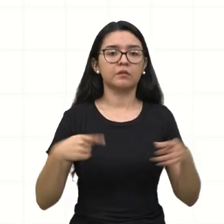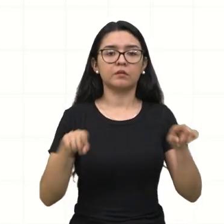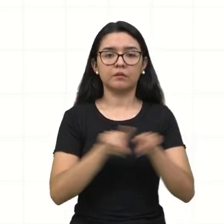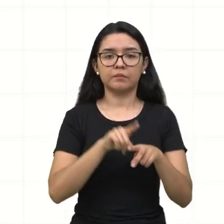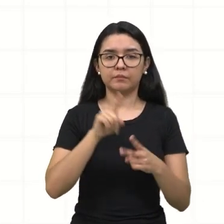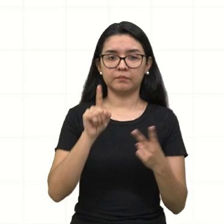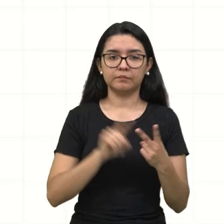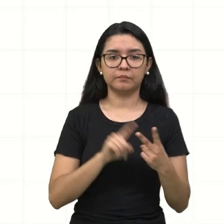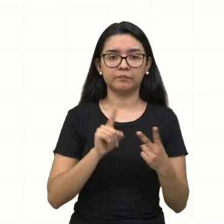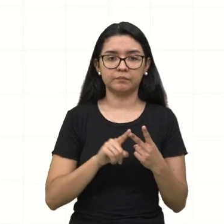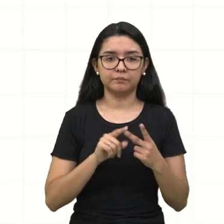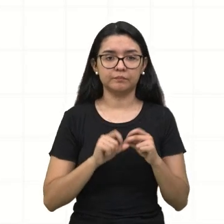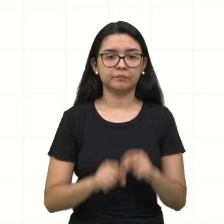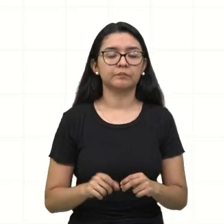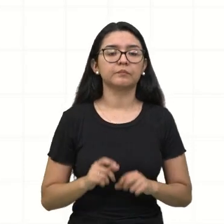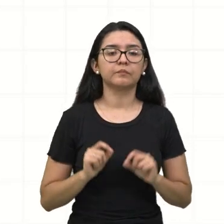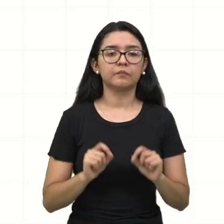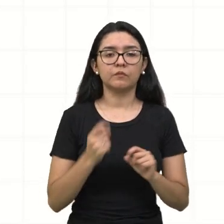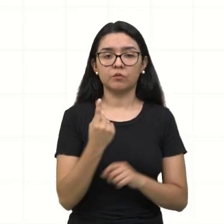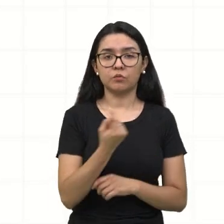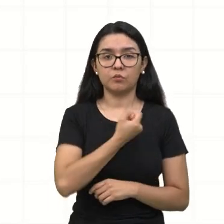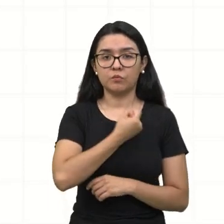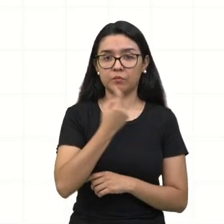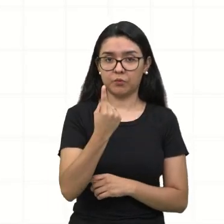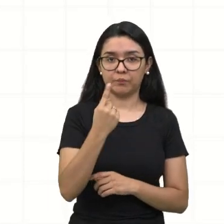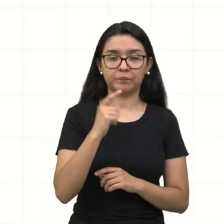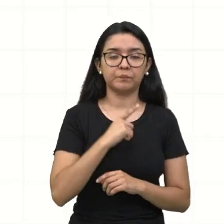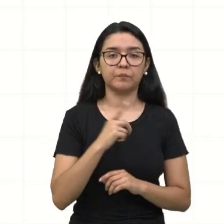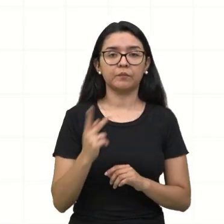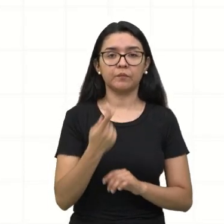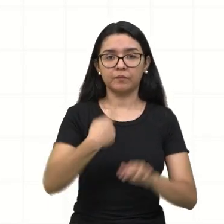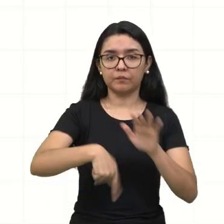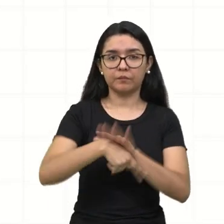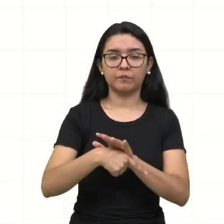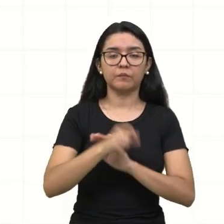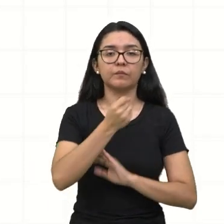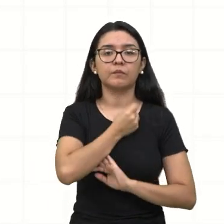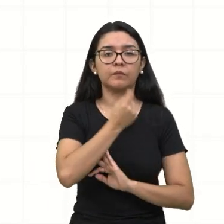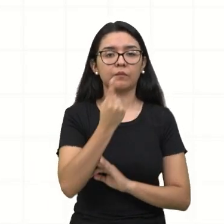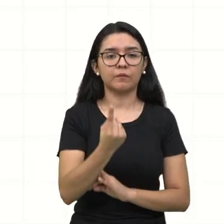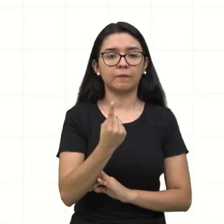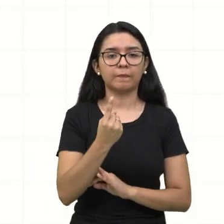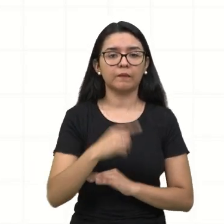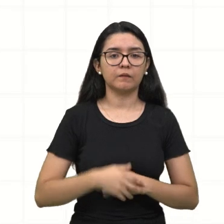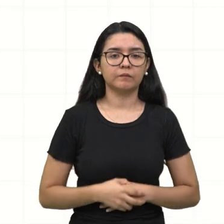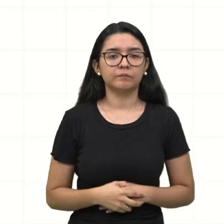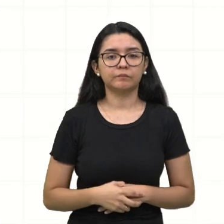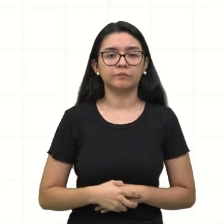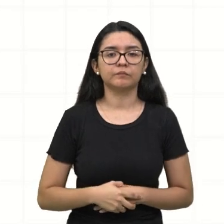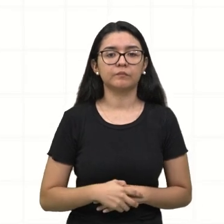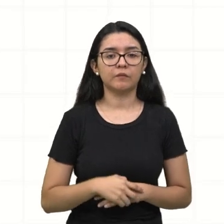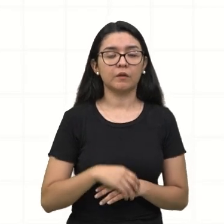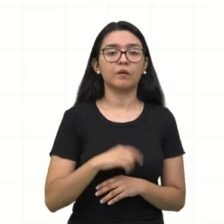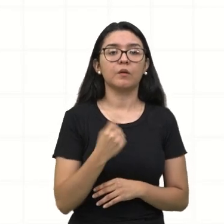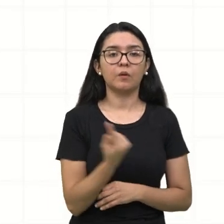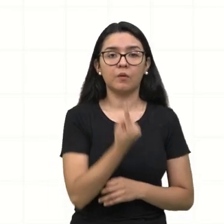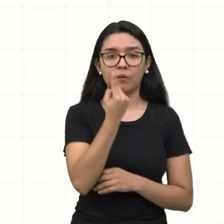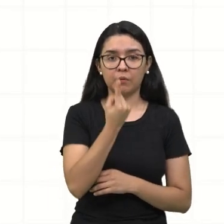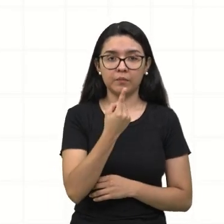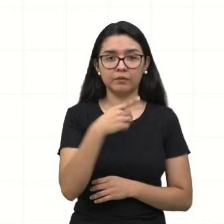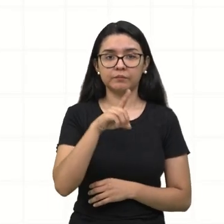temos o 1, que o valor dele posicional é de 1